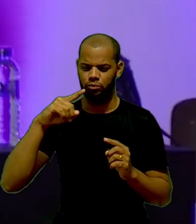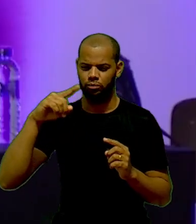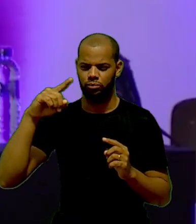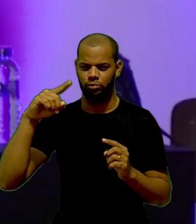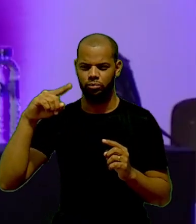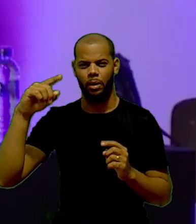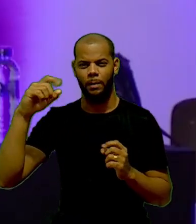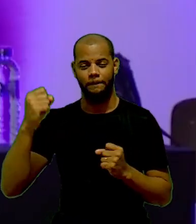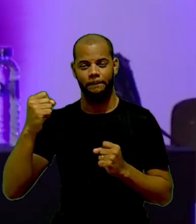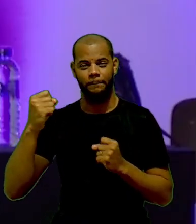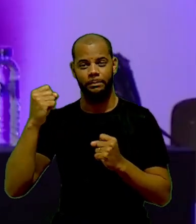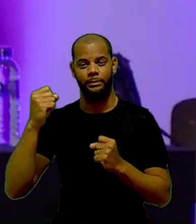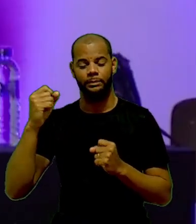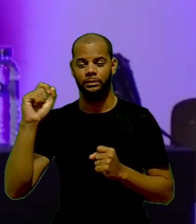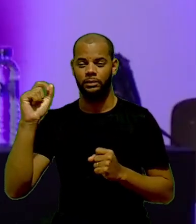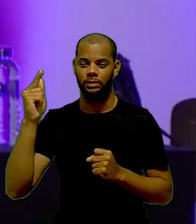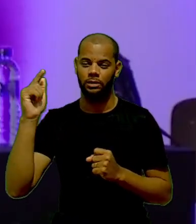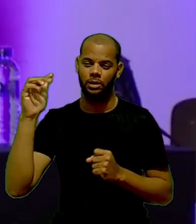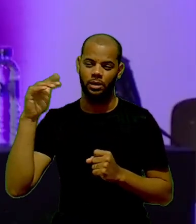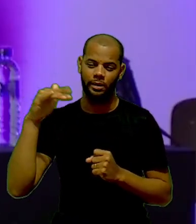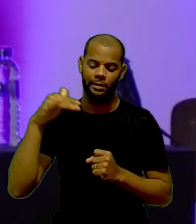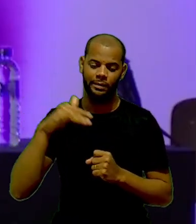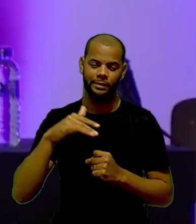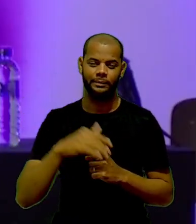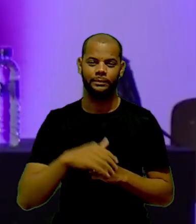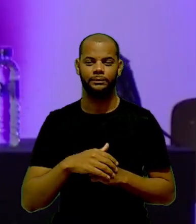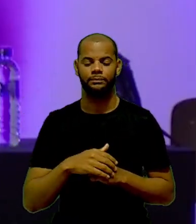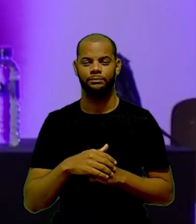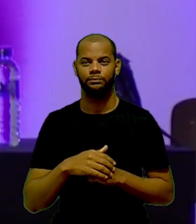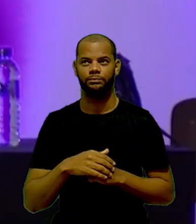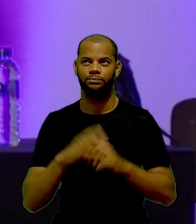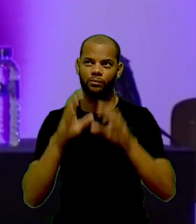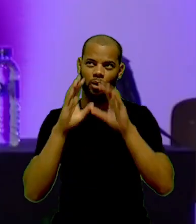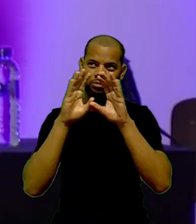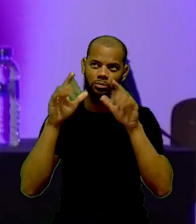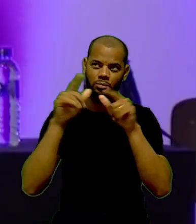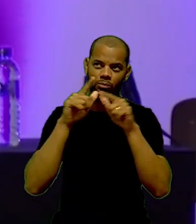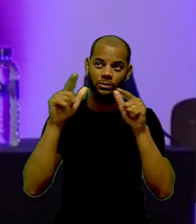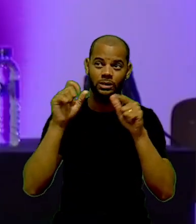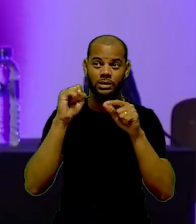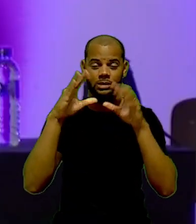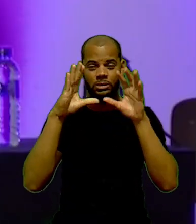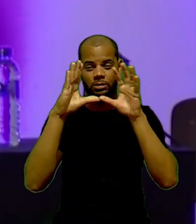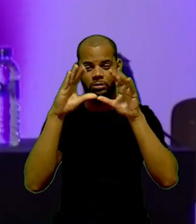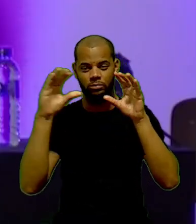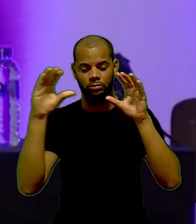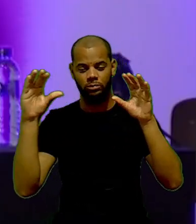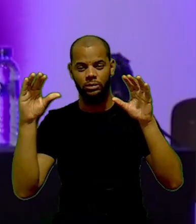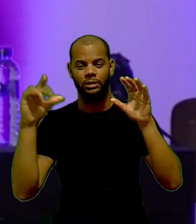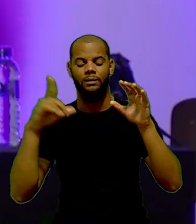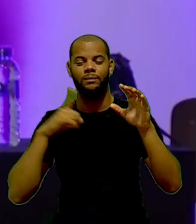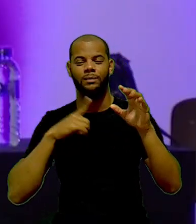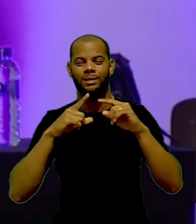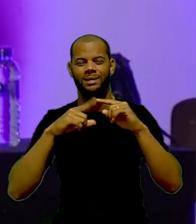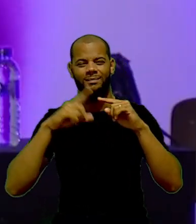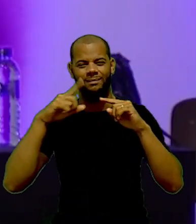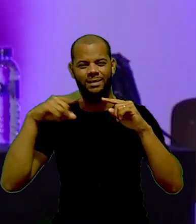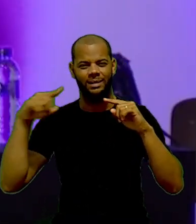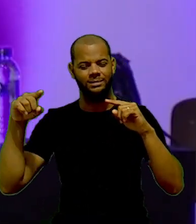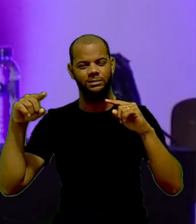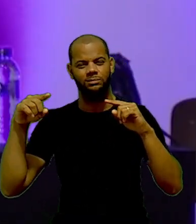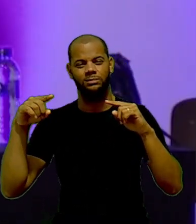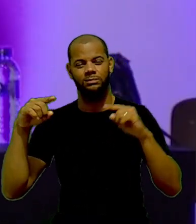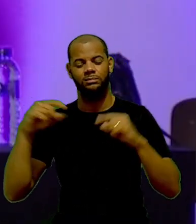potência solar, num dia limpo. Se tiver nuvens, ela já tem mais variabilidade ainda.